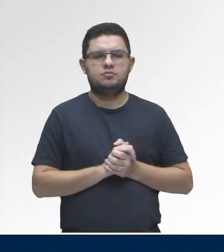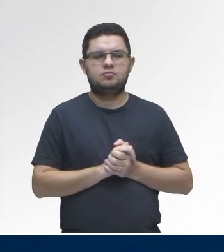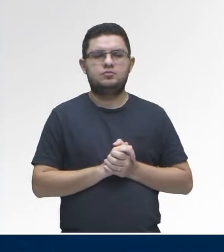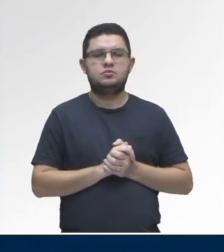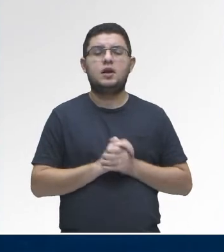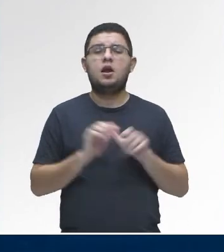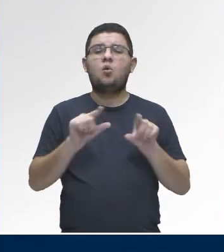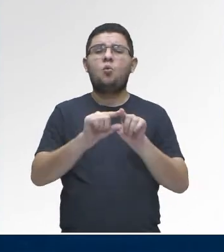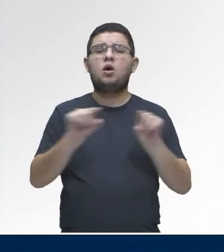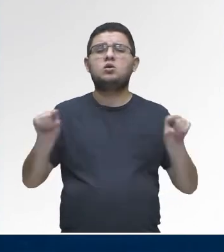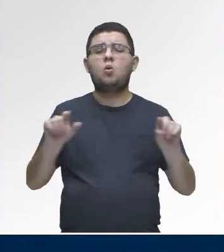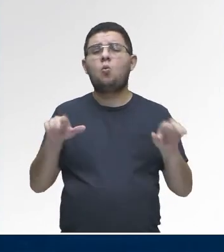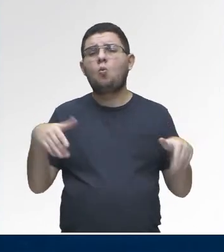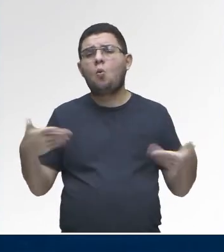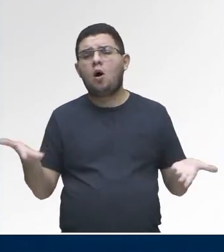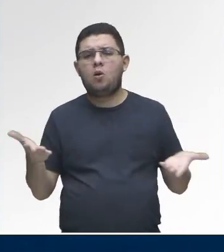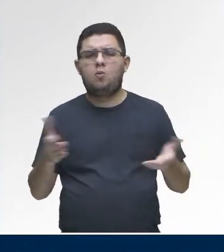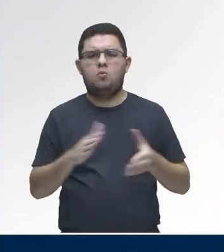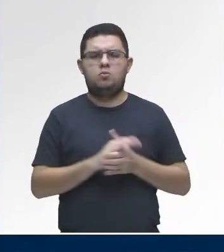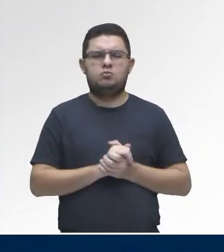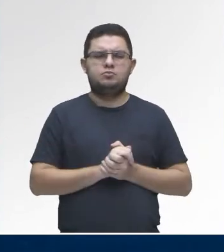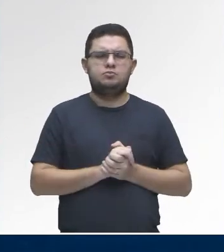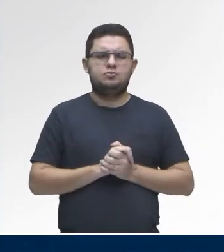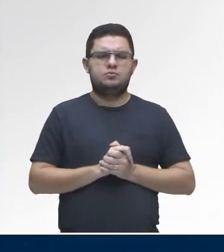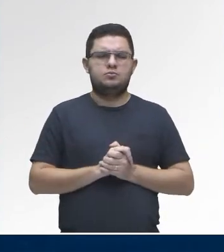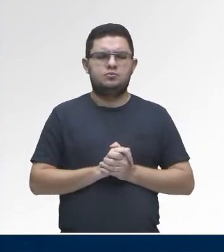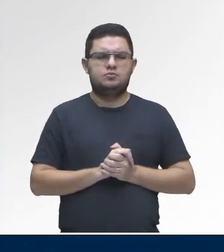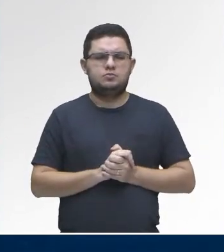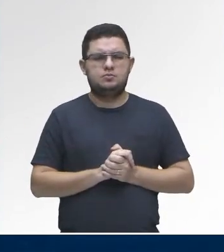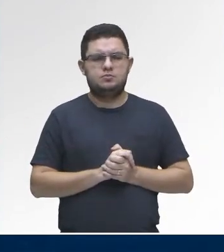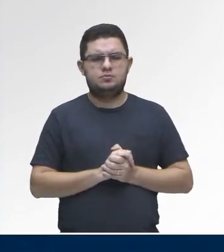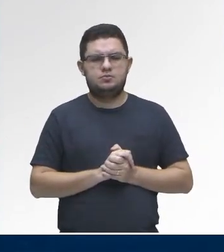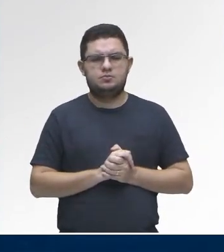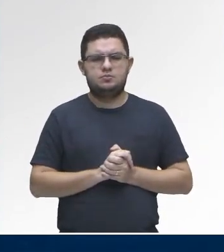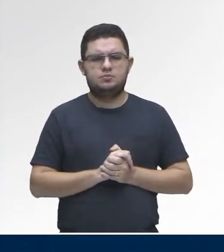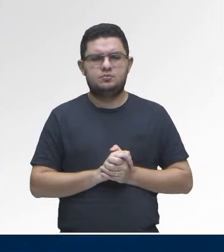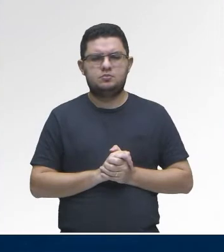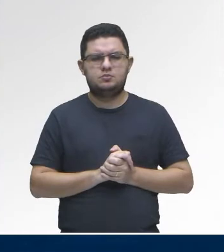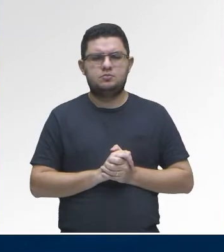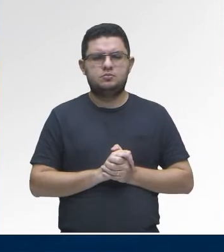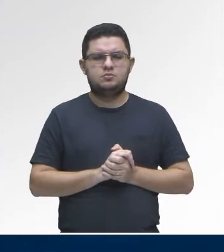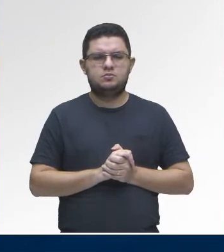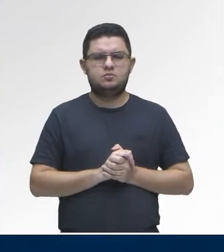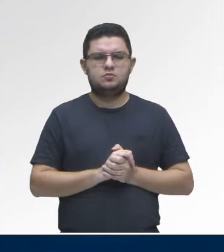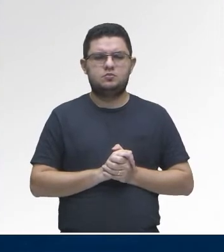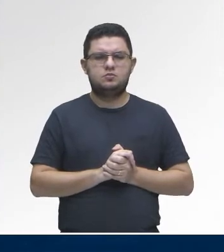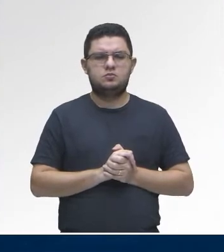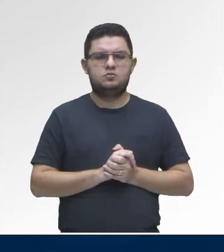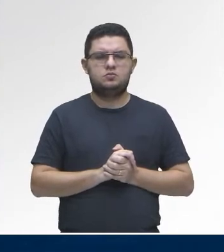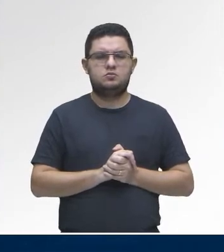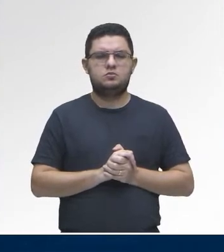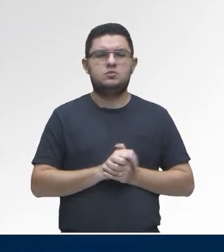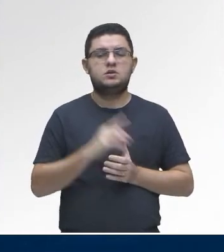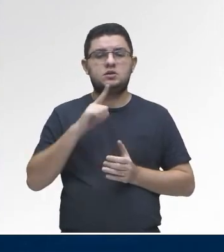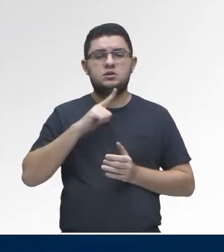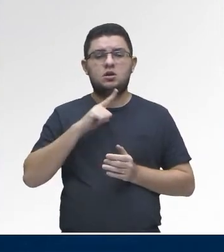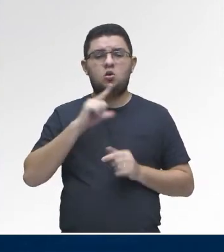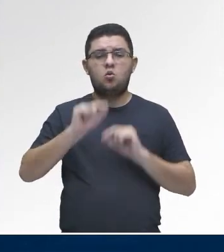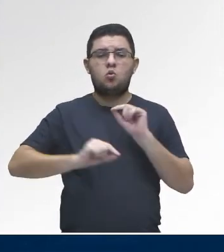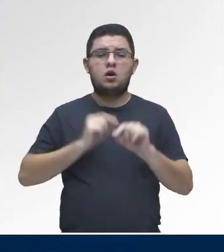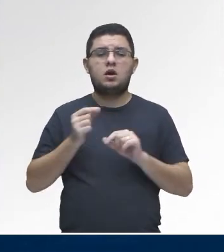pergunta. Qual é essa equação? De um lado a gente tem x